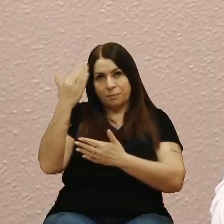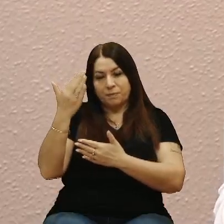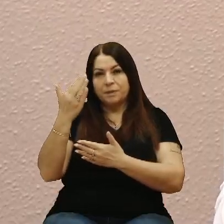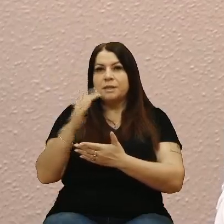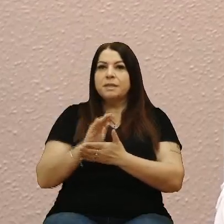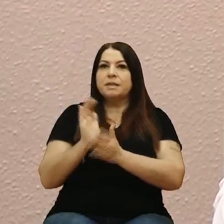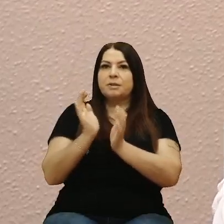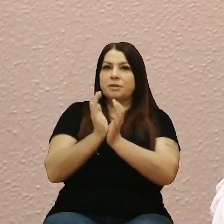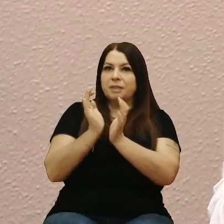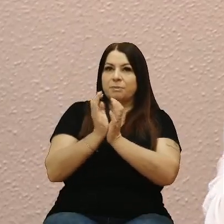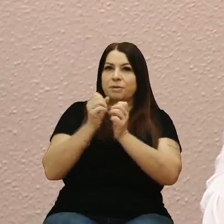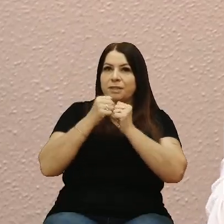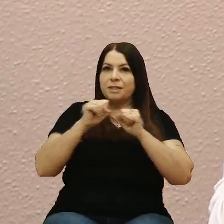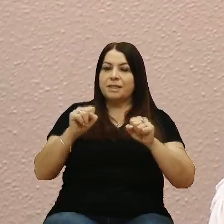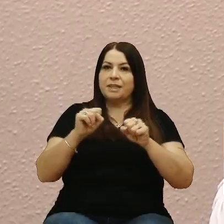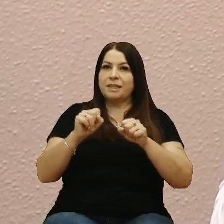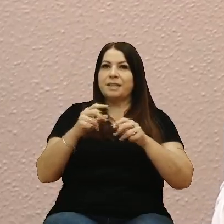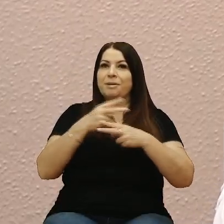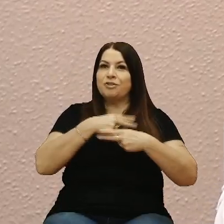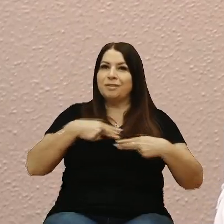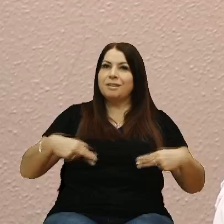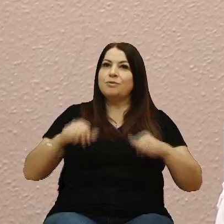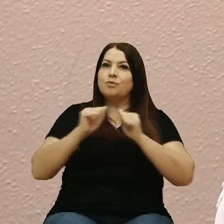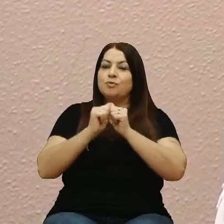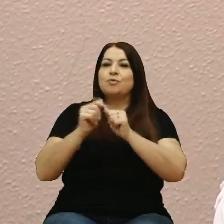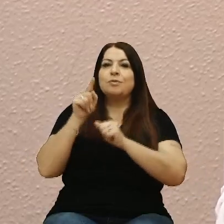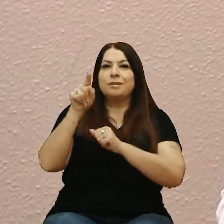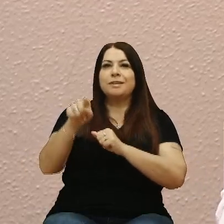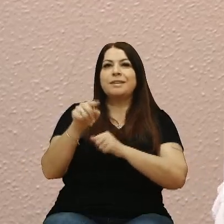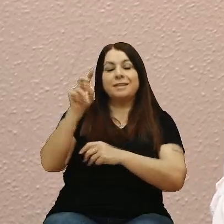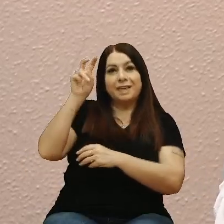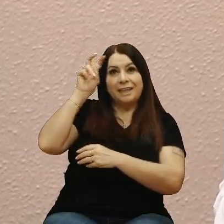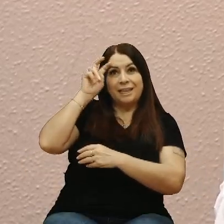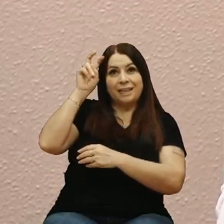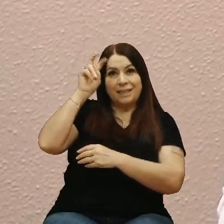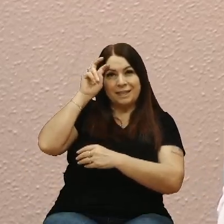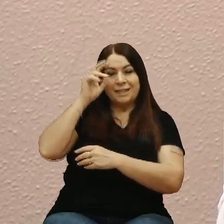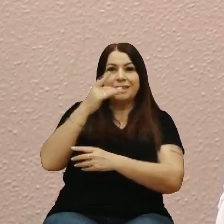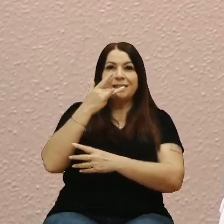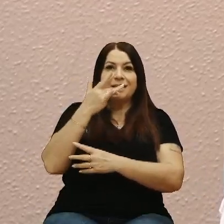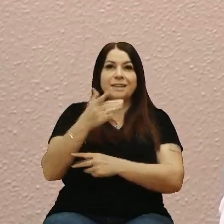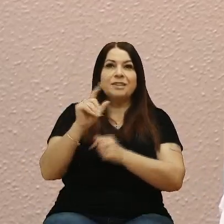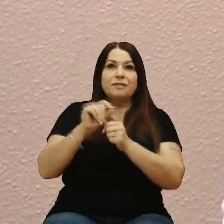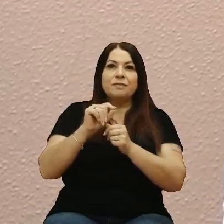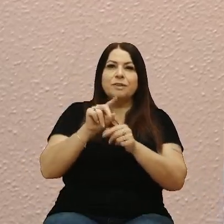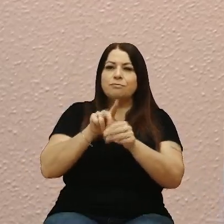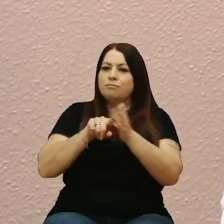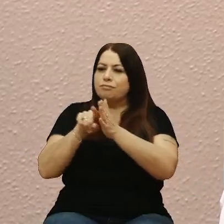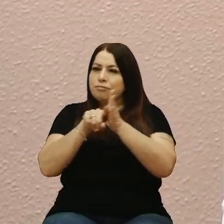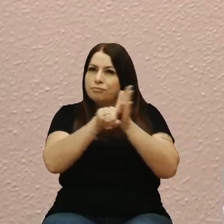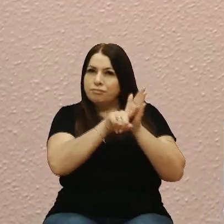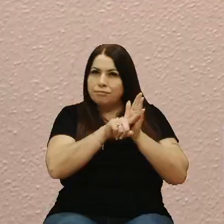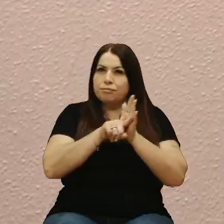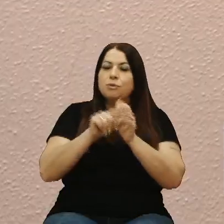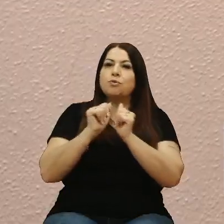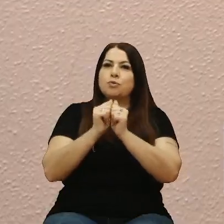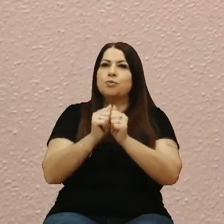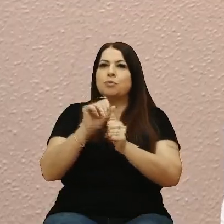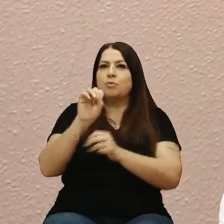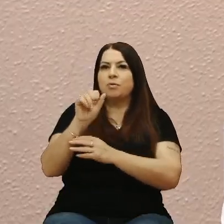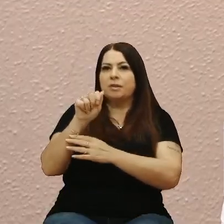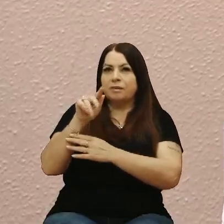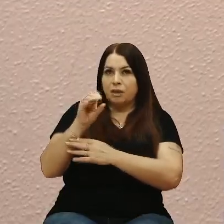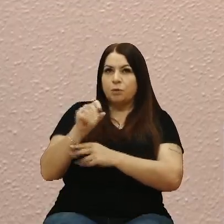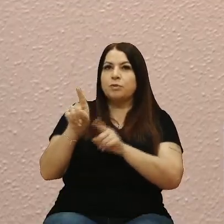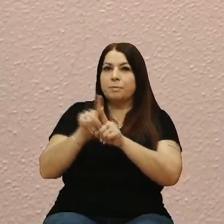a equipe da Secretaria de Trânsito, que esteve comigo na quinta-feira de tarde fazendo uma vistoria. Então, em nome do Sandro